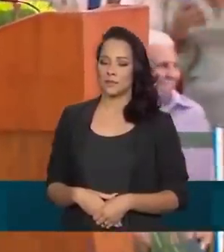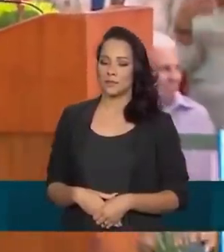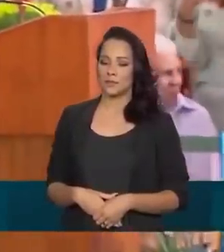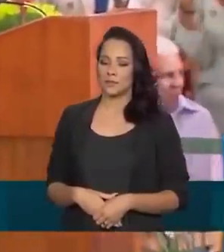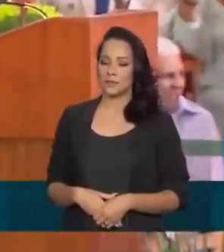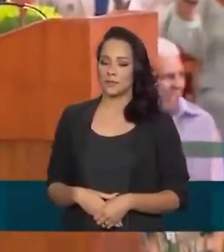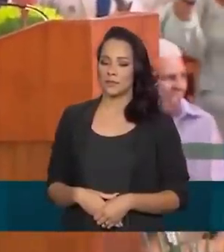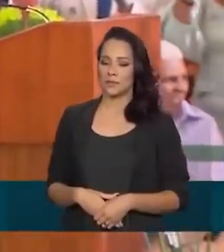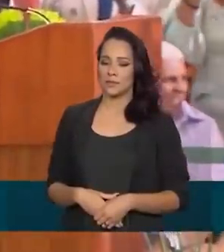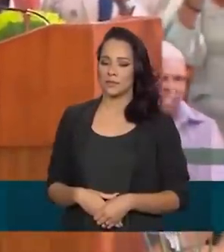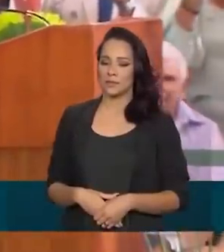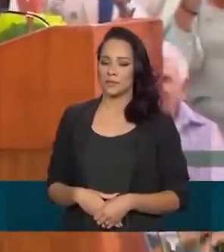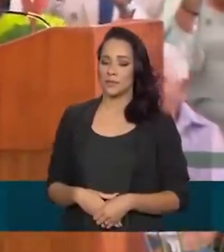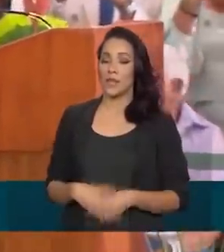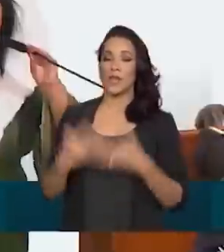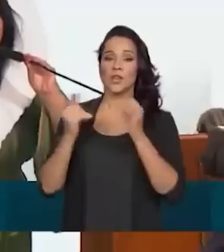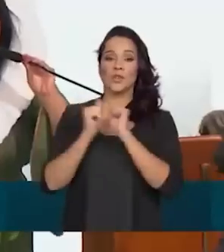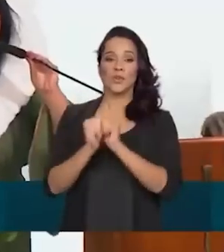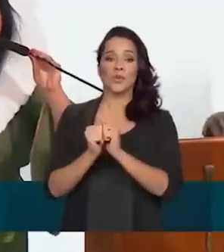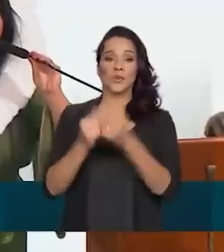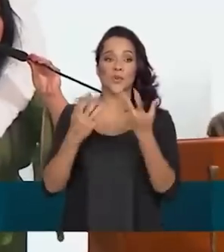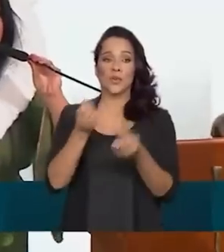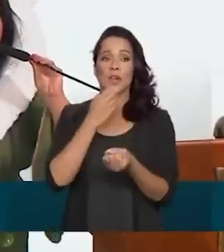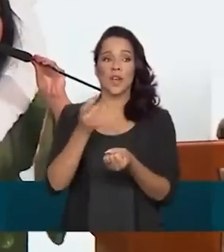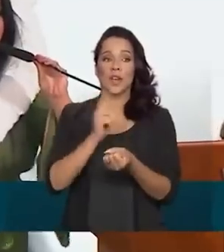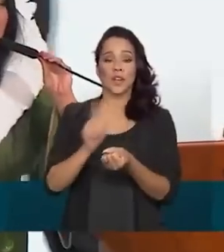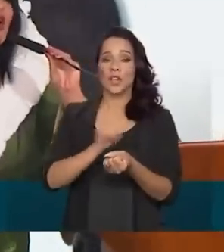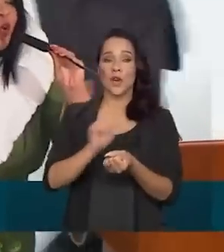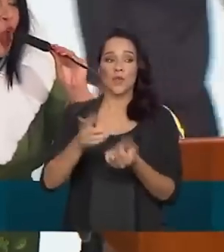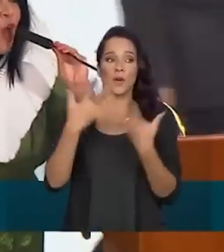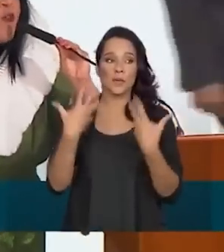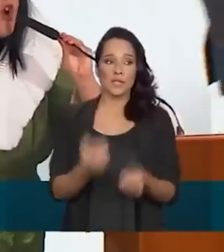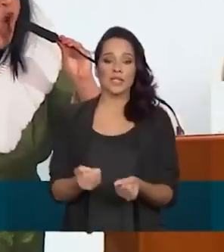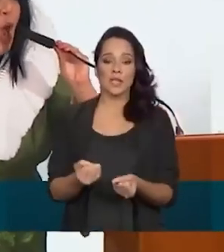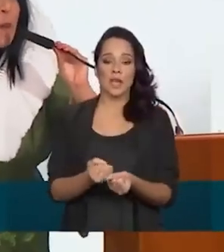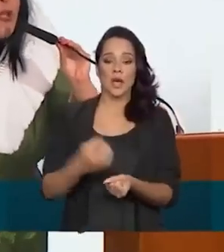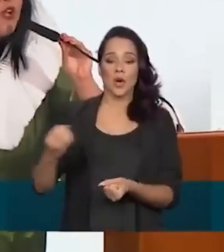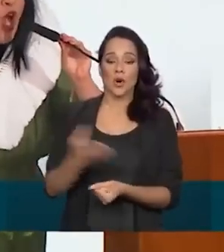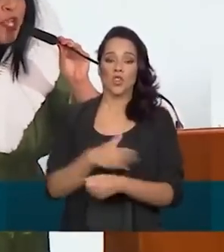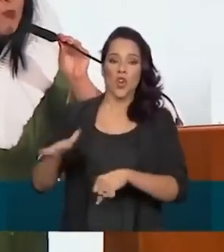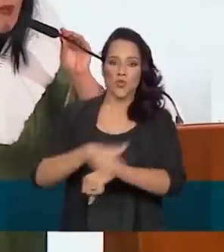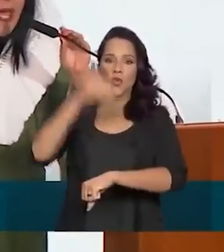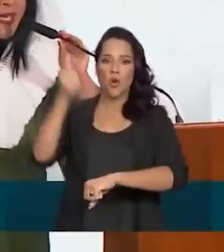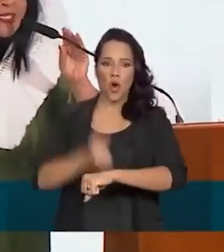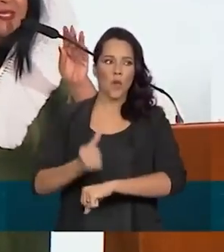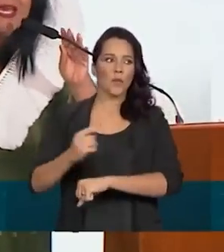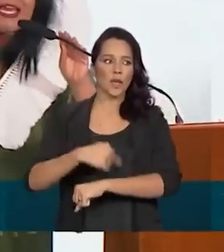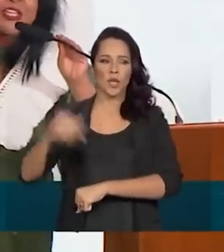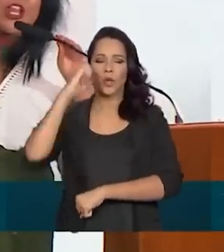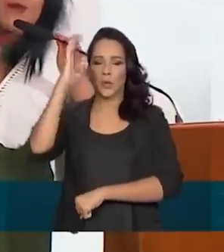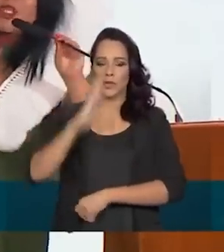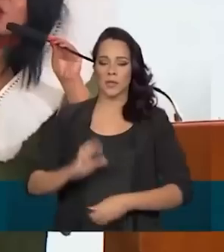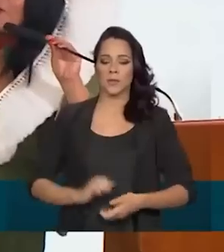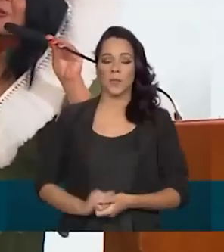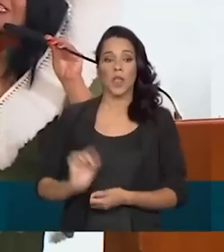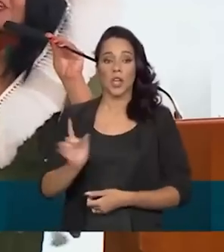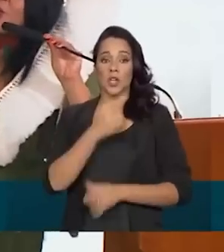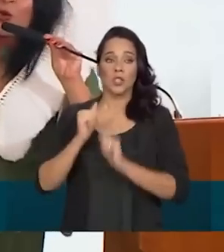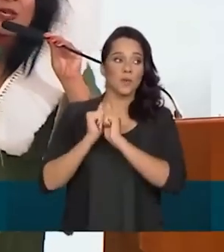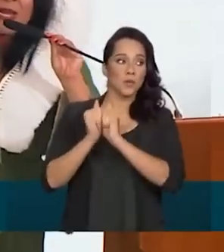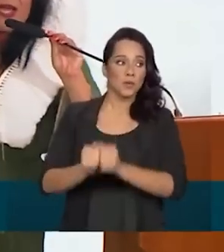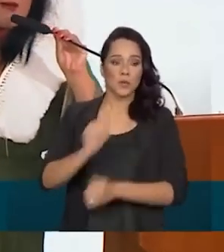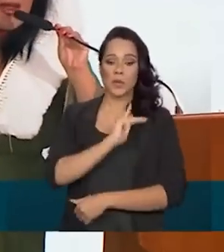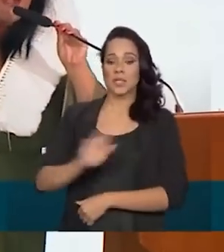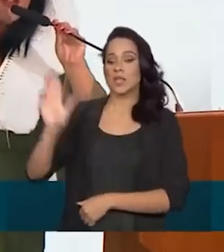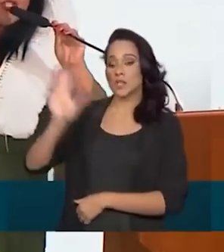E juntos nós vamos dizer que não vamos permitir um novo golpe no nosso país. Estamos juntos,